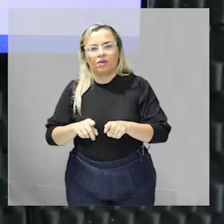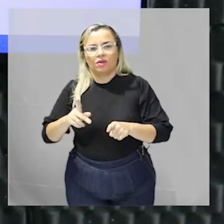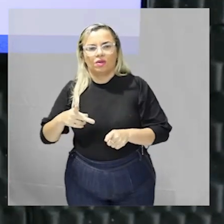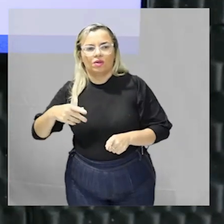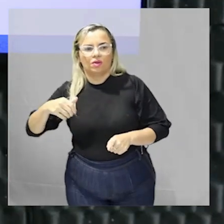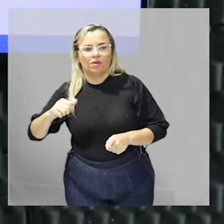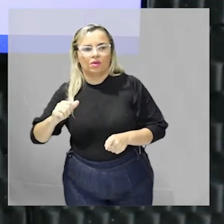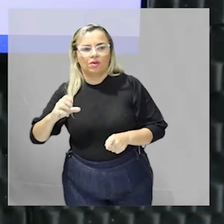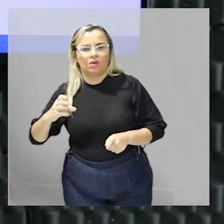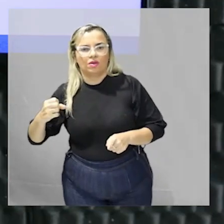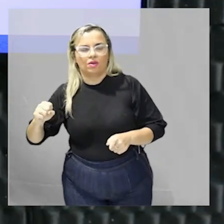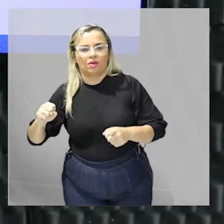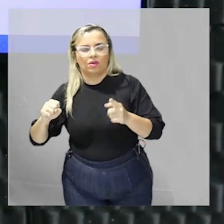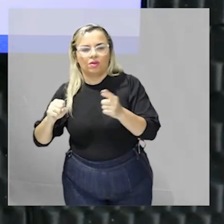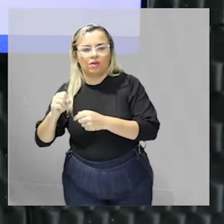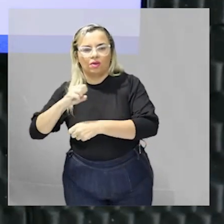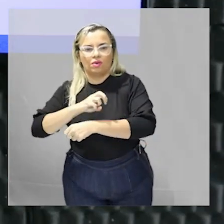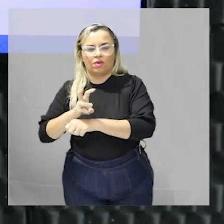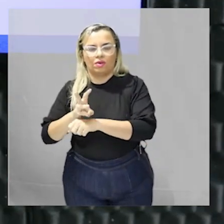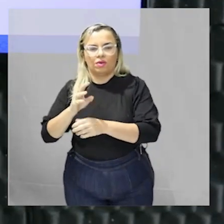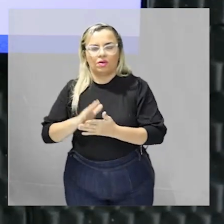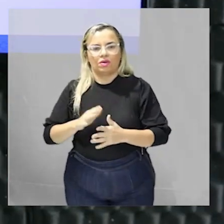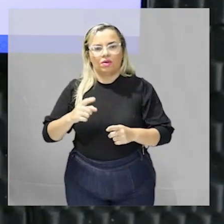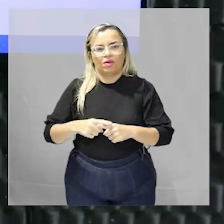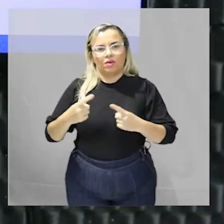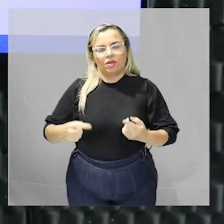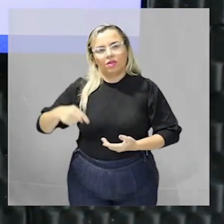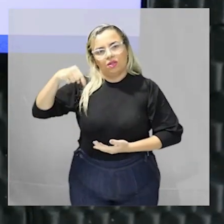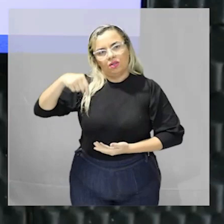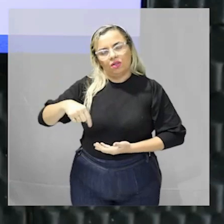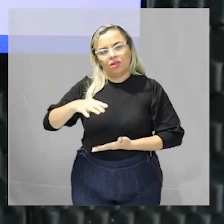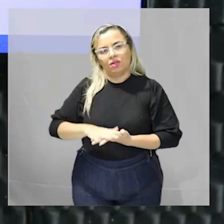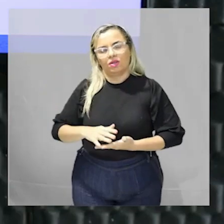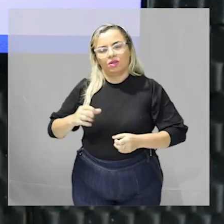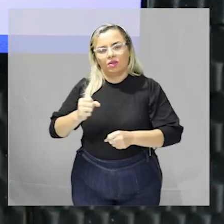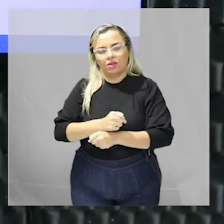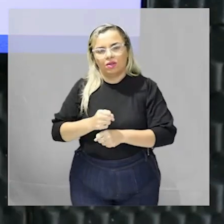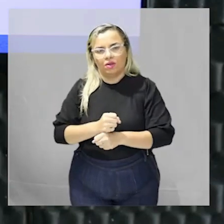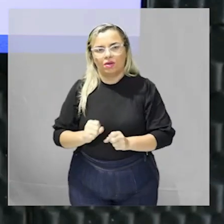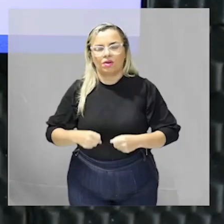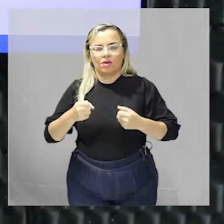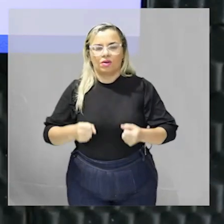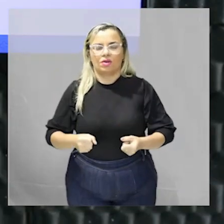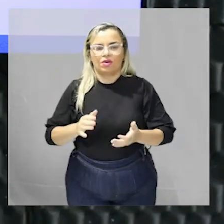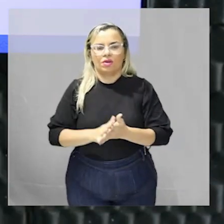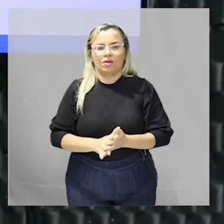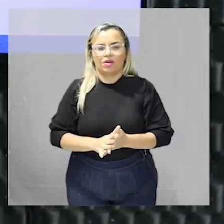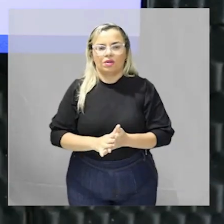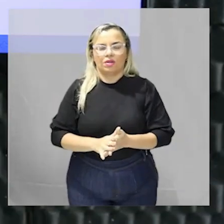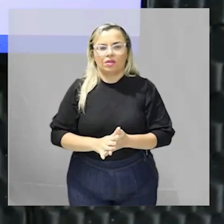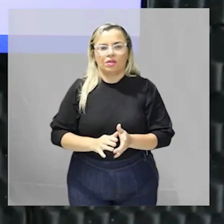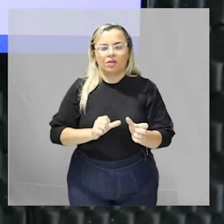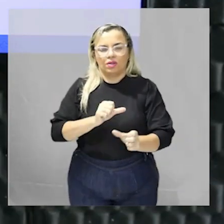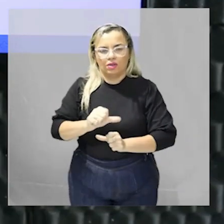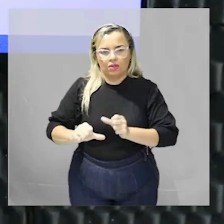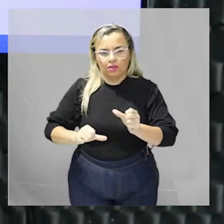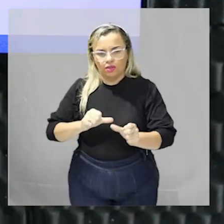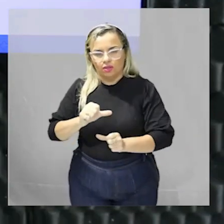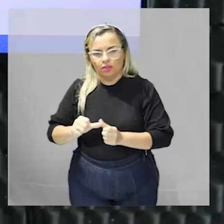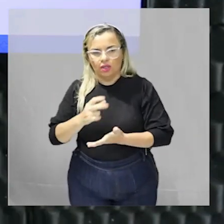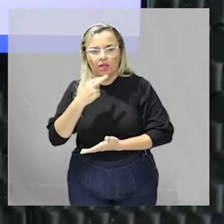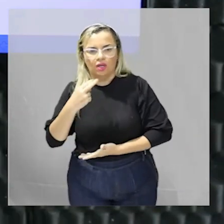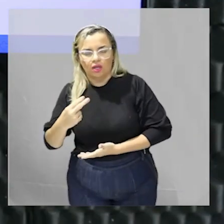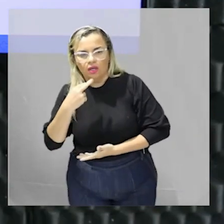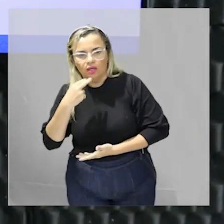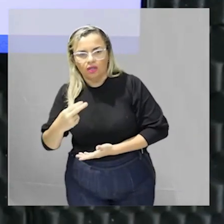UEMA. Porém, neste ano, podem haver mudanças na prova de língua estrangeira, então vocês têm que estar preparados para